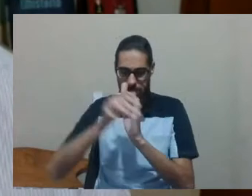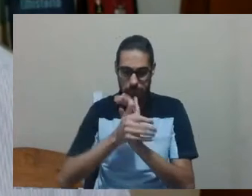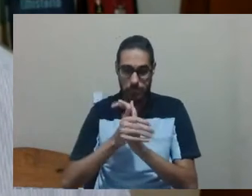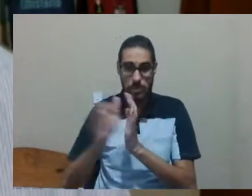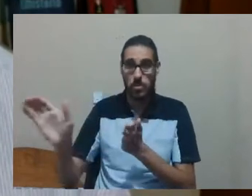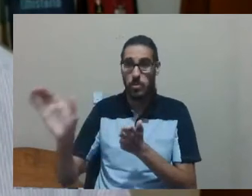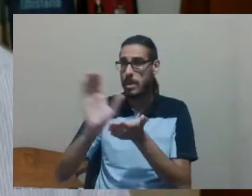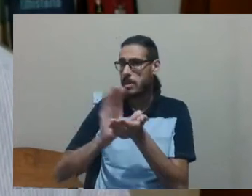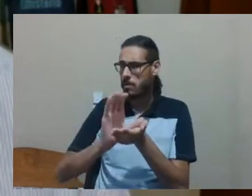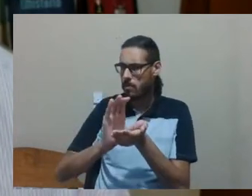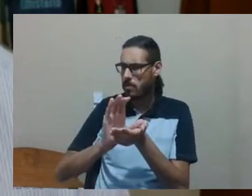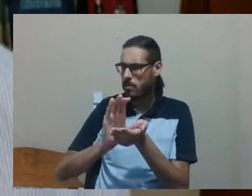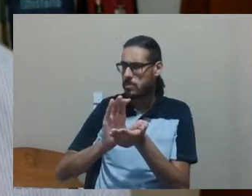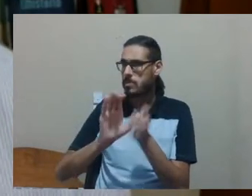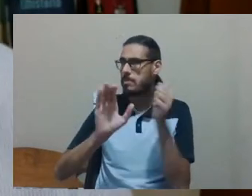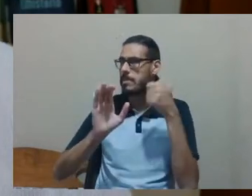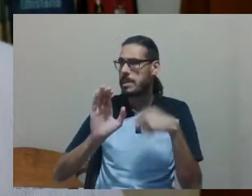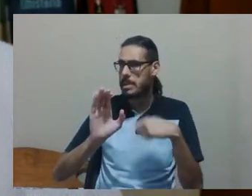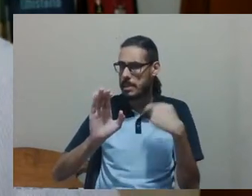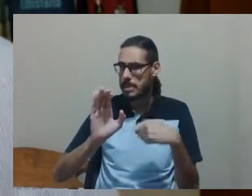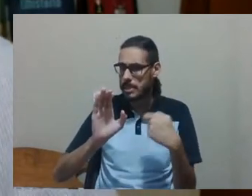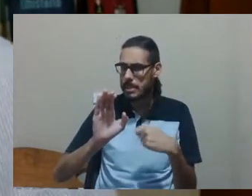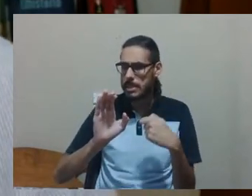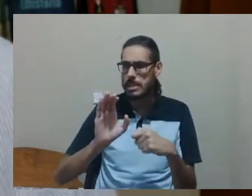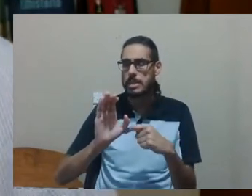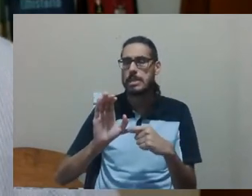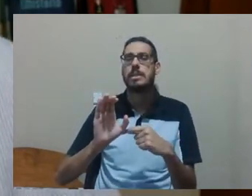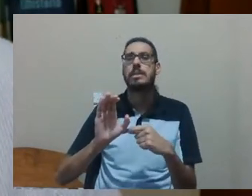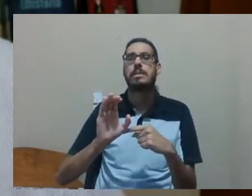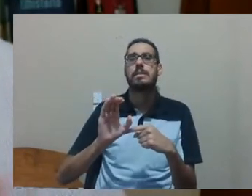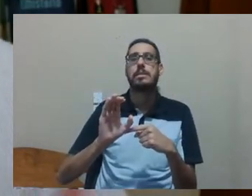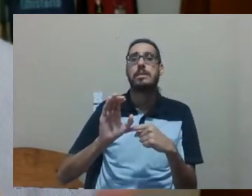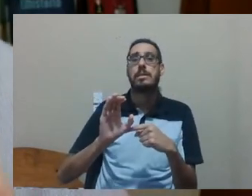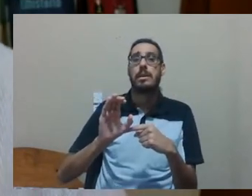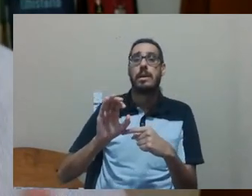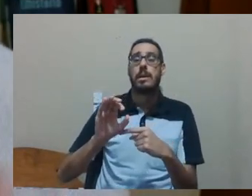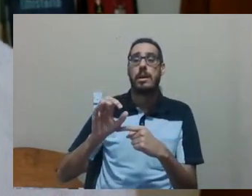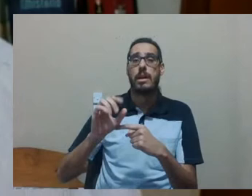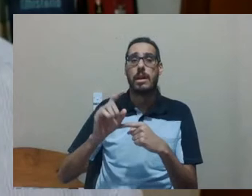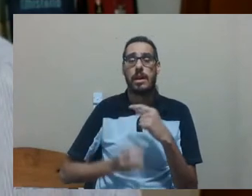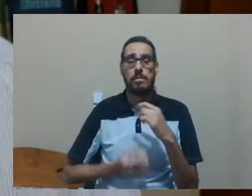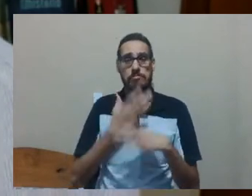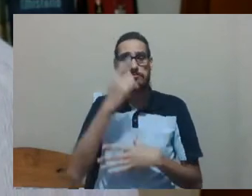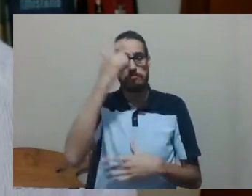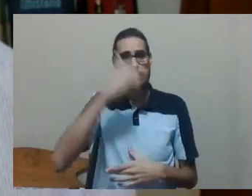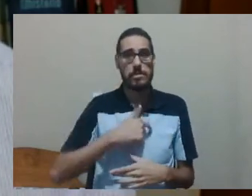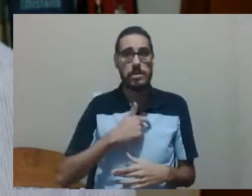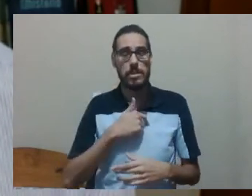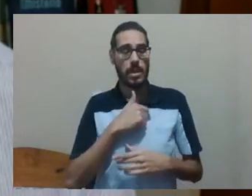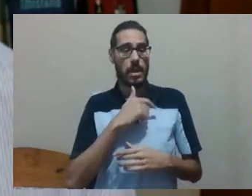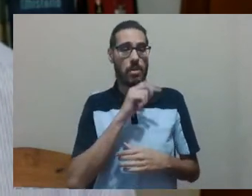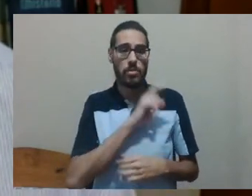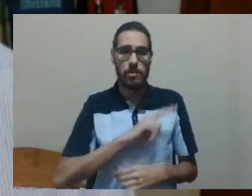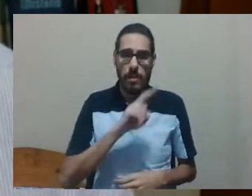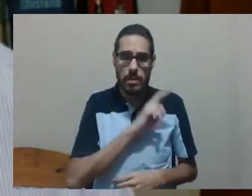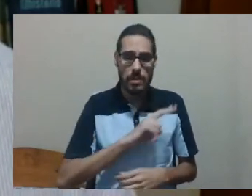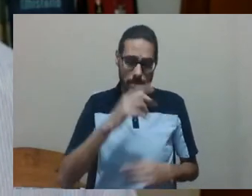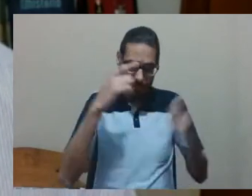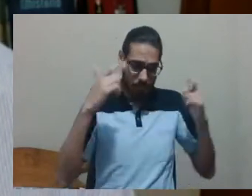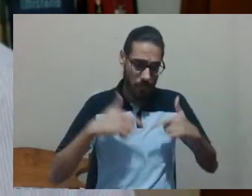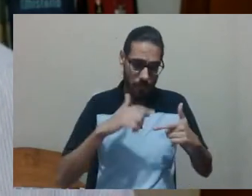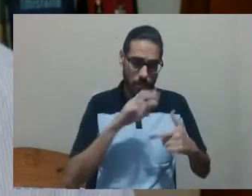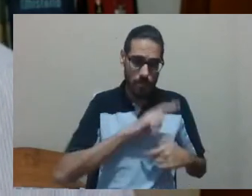que justamente partir de uma iniciativa da universidade articular e fortalecer esses projetos de